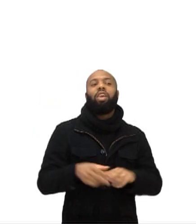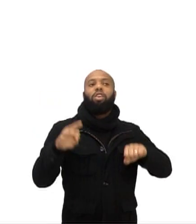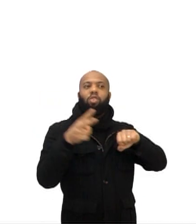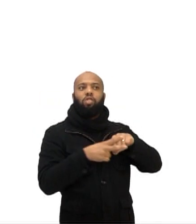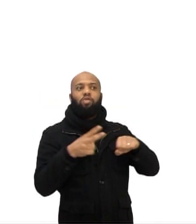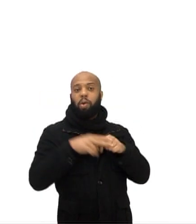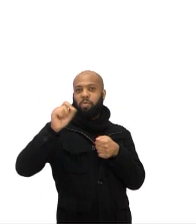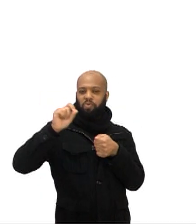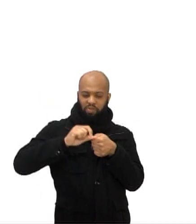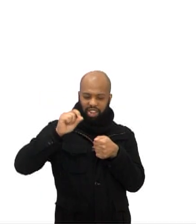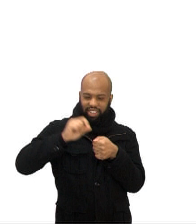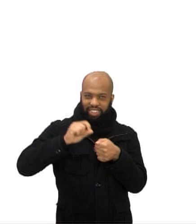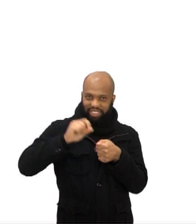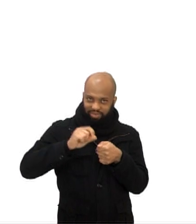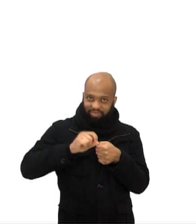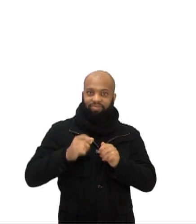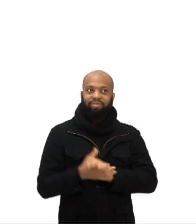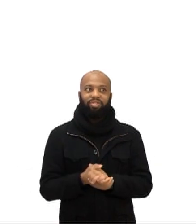verbo fazer,